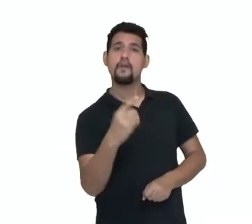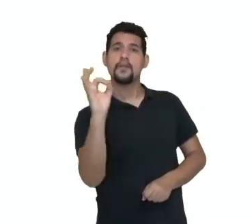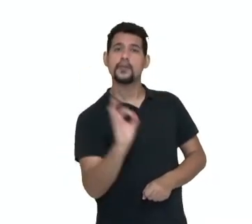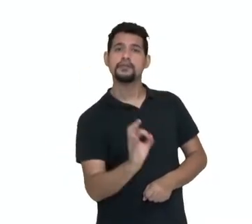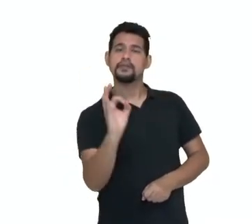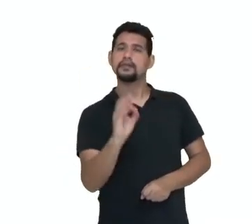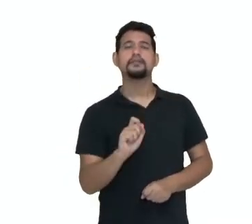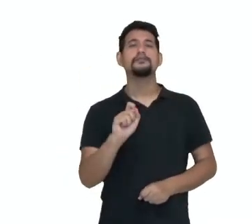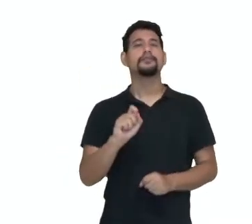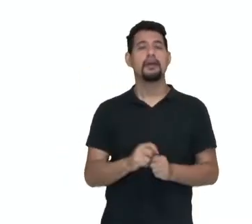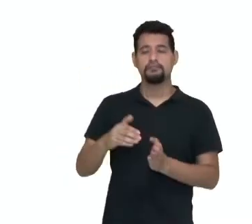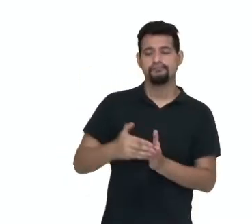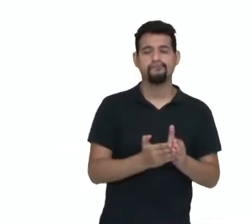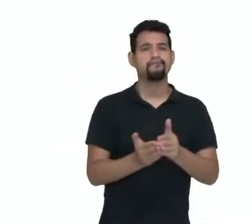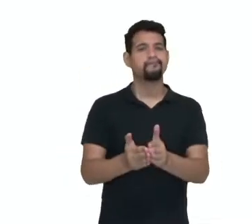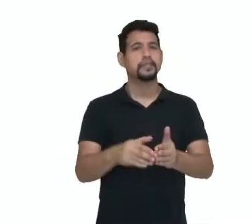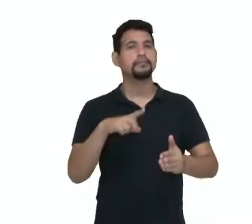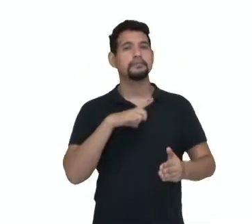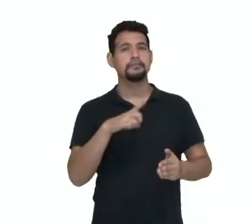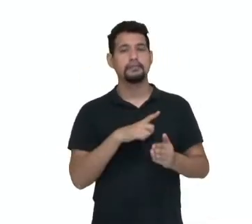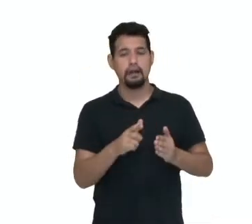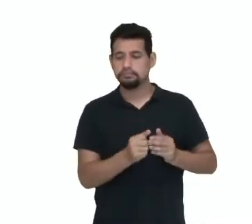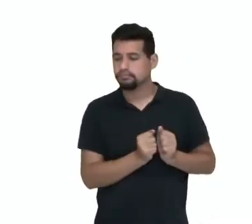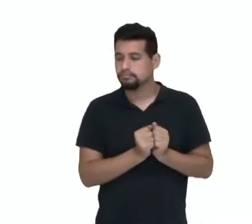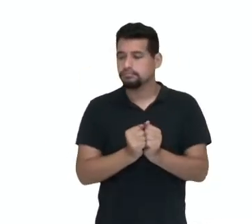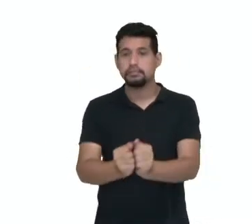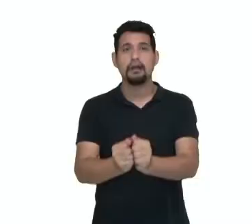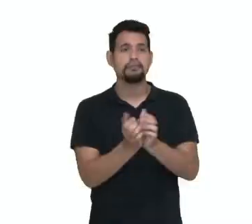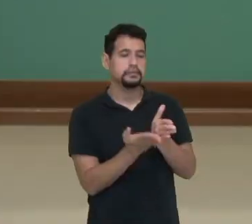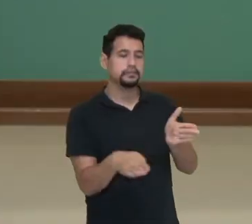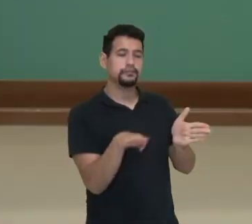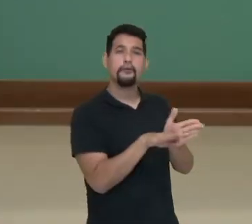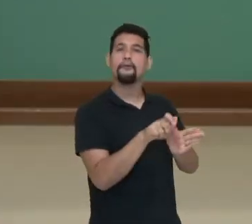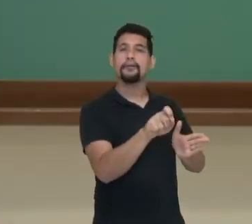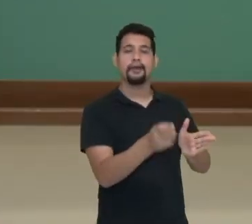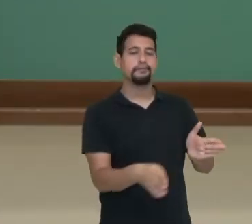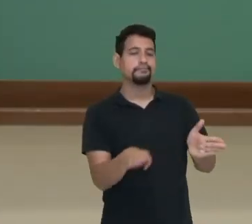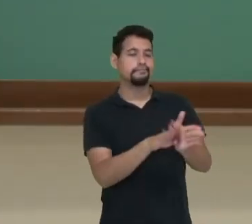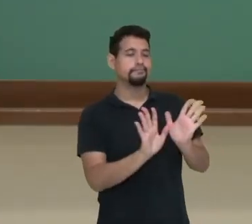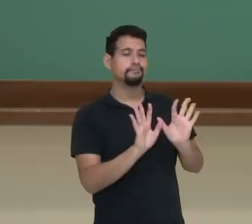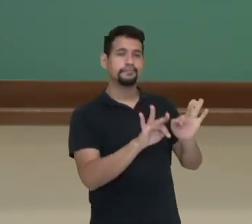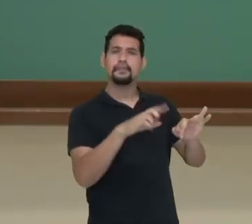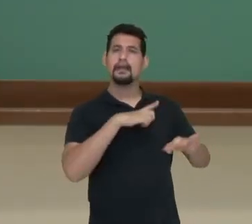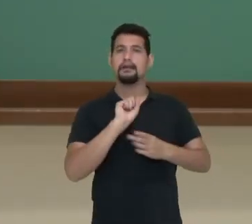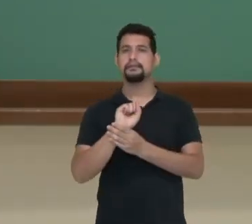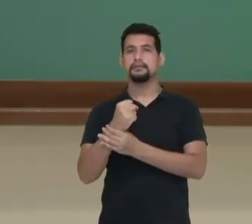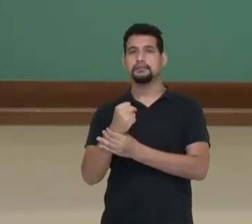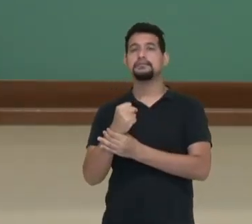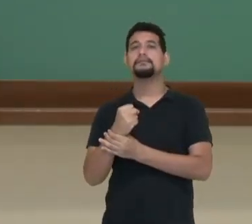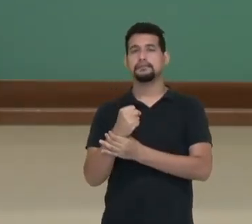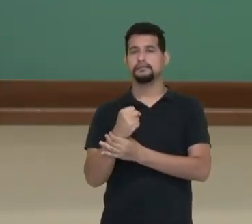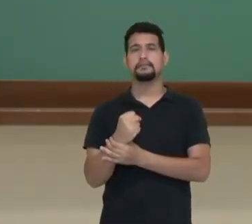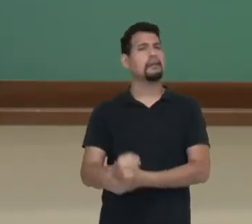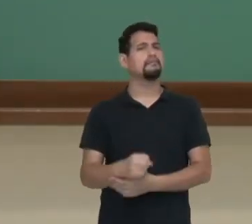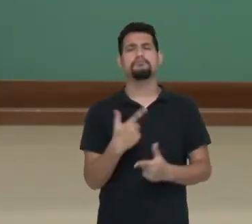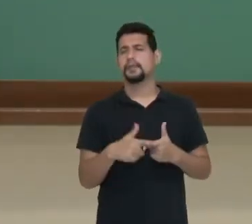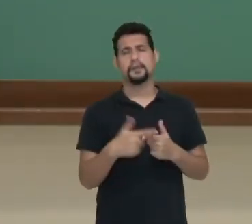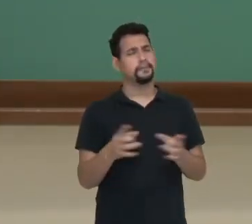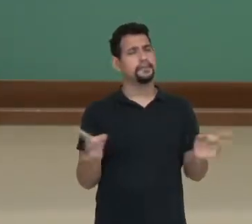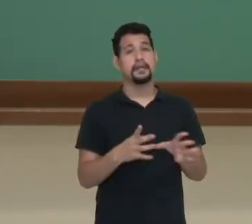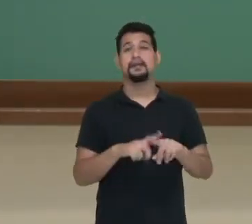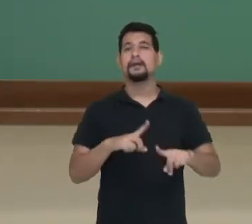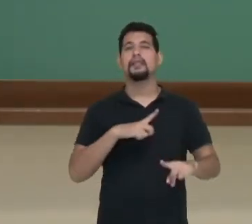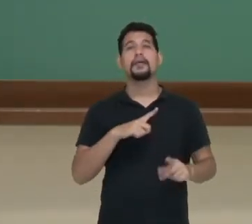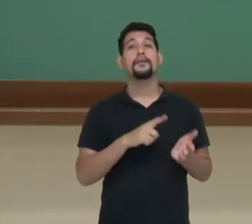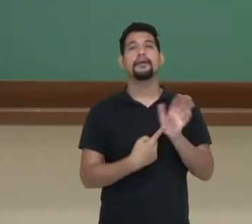99,01% dos navios que foram escoltados por ela e chegaram ao seu destino com segurança, sem ter problemas. Como nós